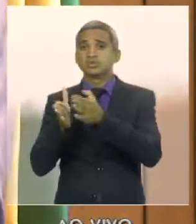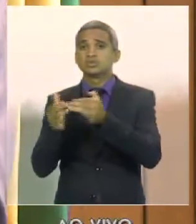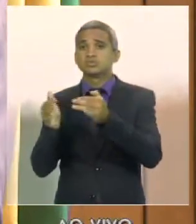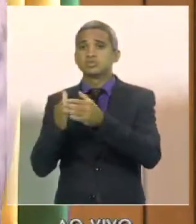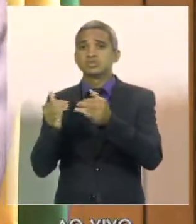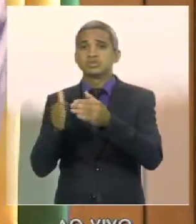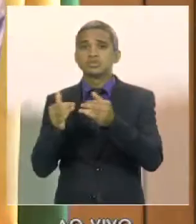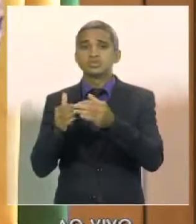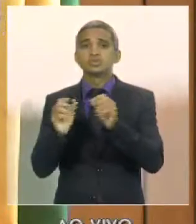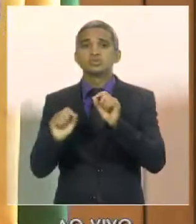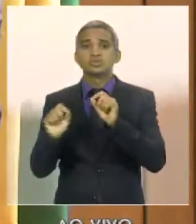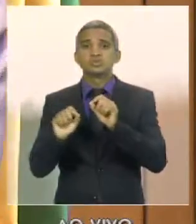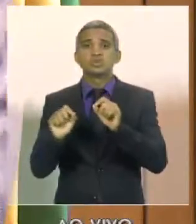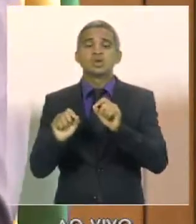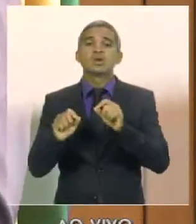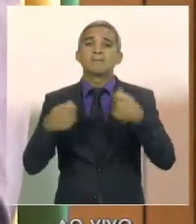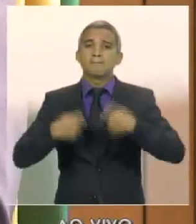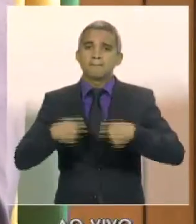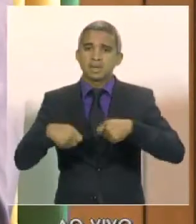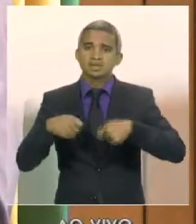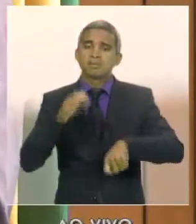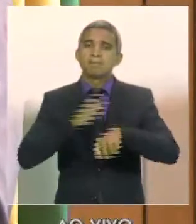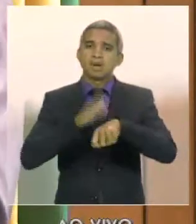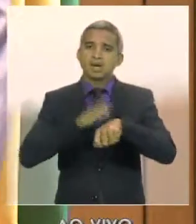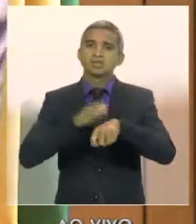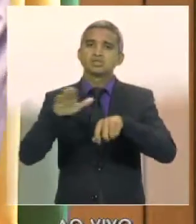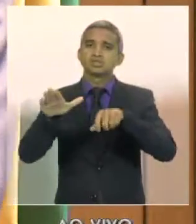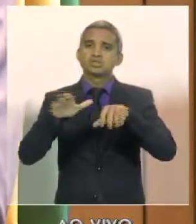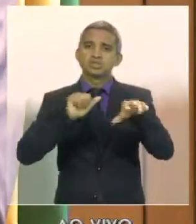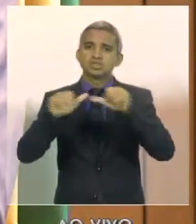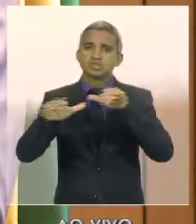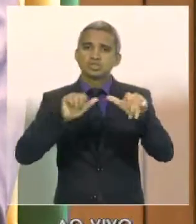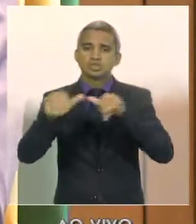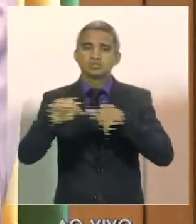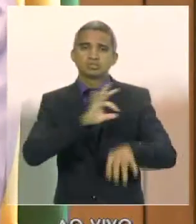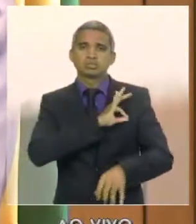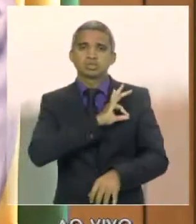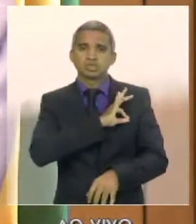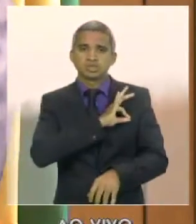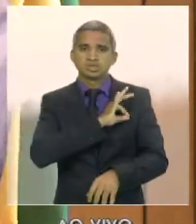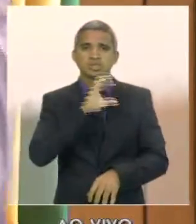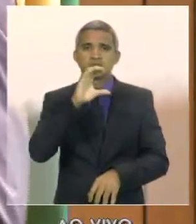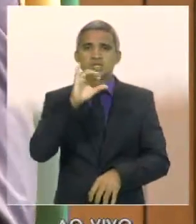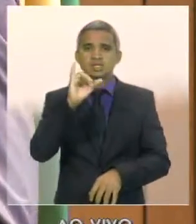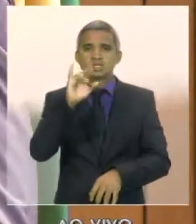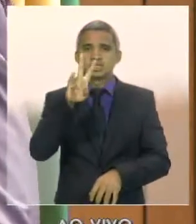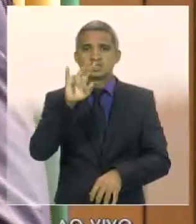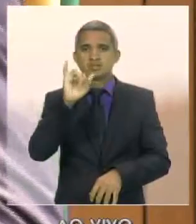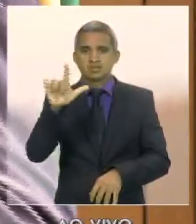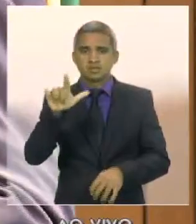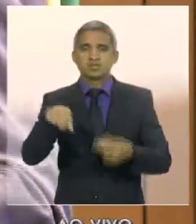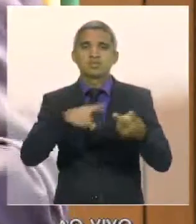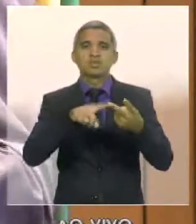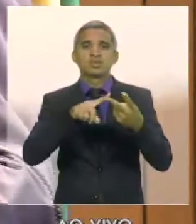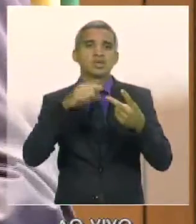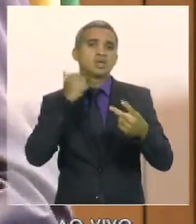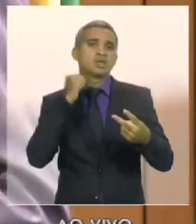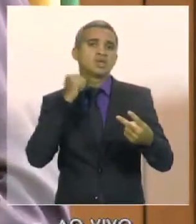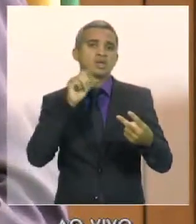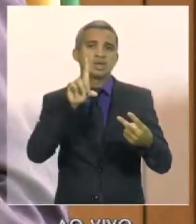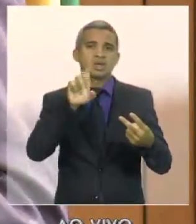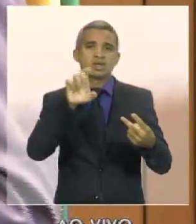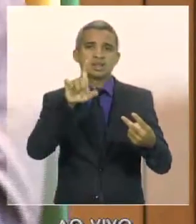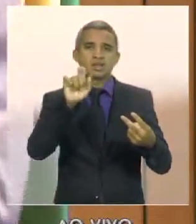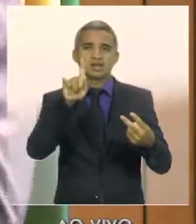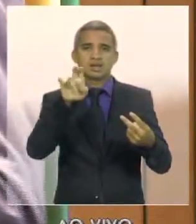ao governador a necessidade de convocar ainda policiais civis e delegados de polícia. Mas, enfim, isso aqui é para fazer um registro, e esse carnaval,